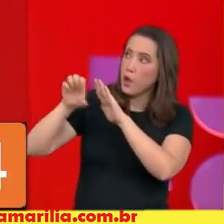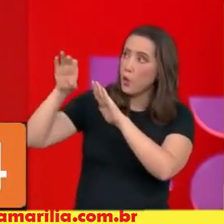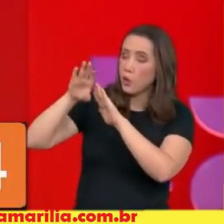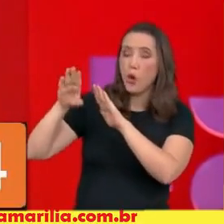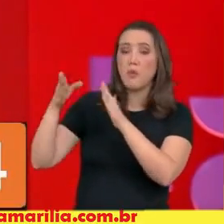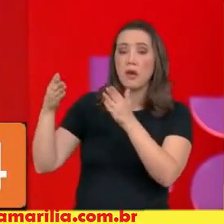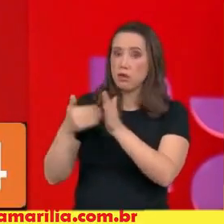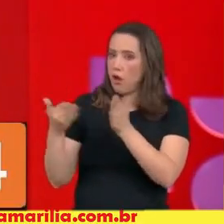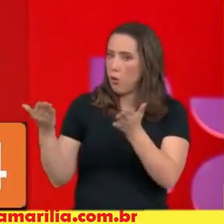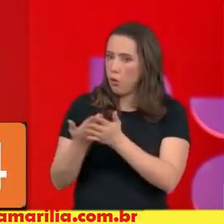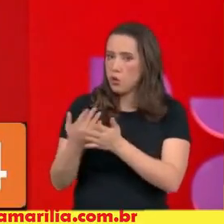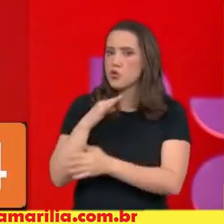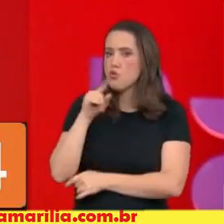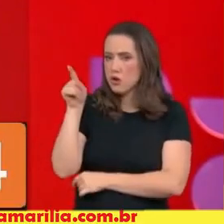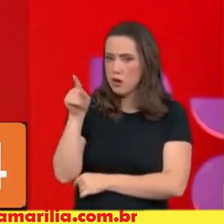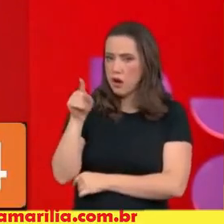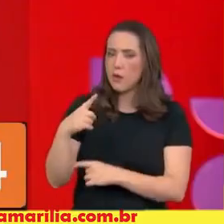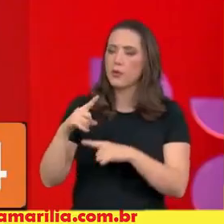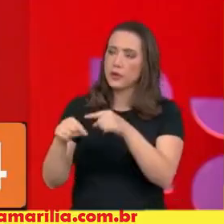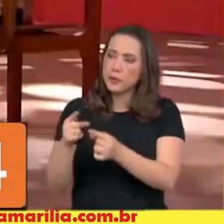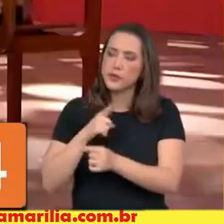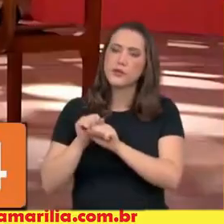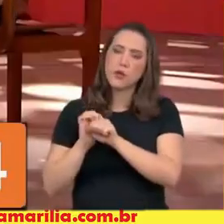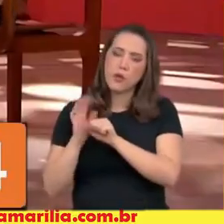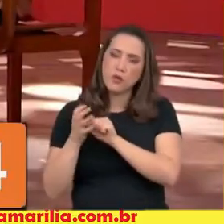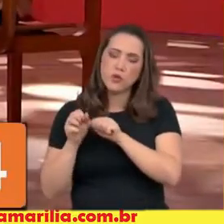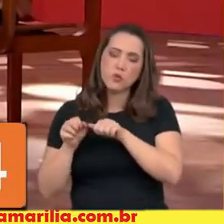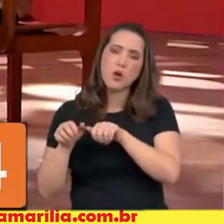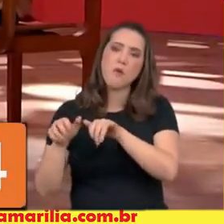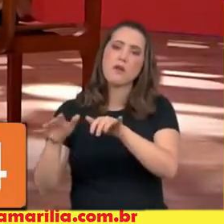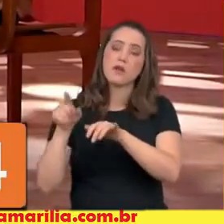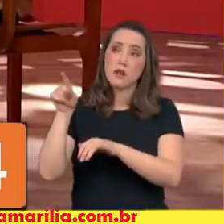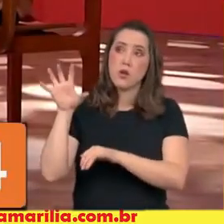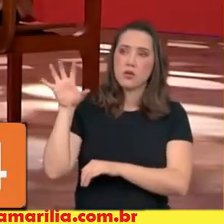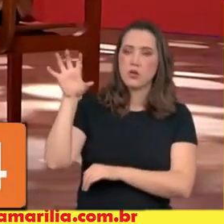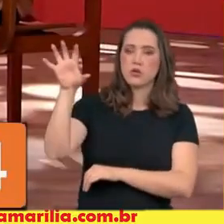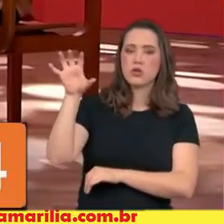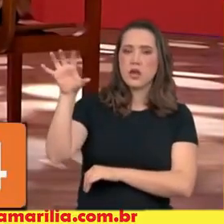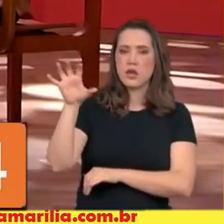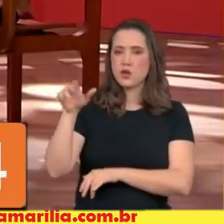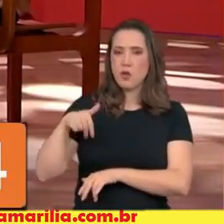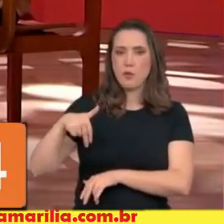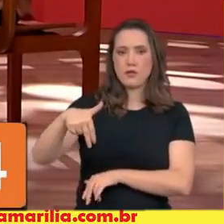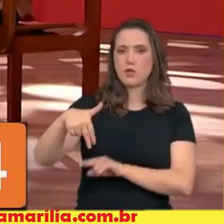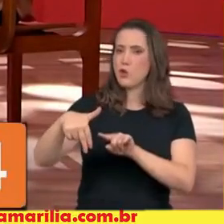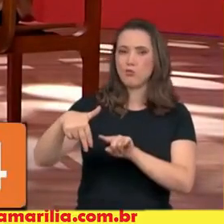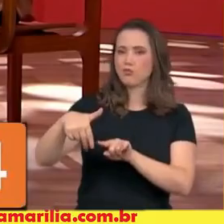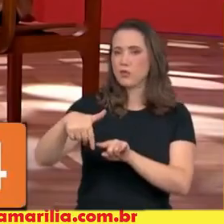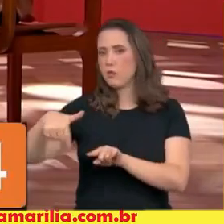na verdade, porque depois disso teve ainda a Covid, então realmente é um continente que economicamente está andando de lado, com uma série de